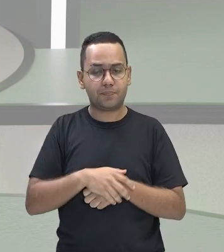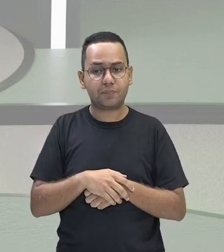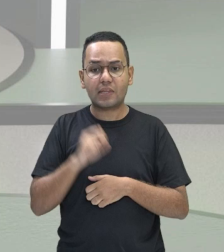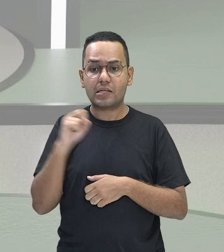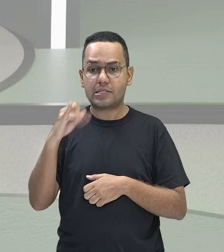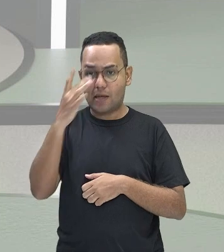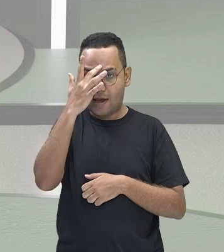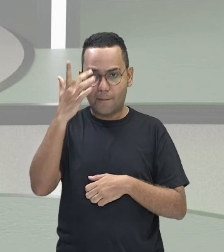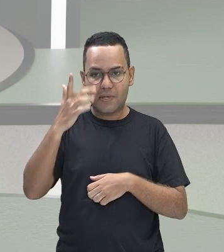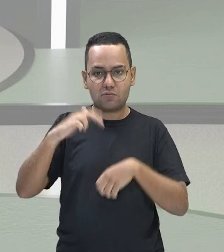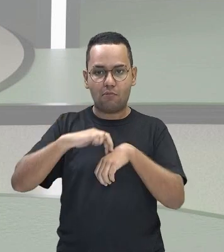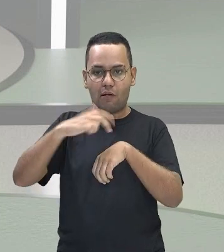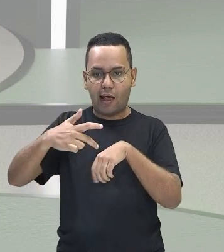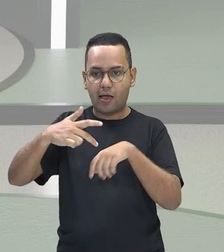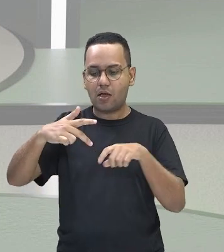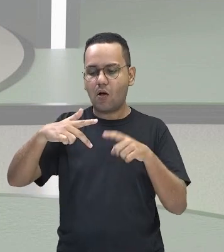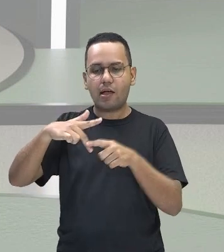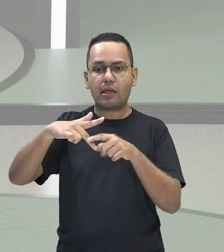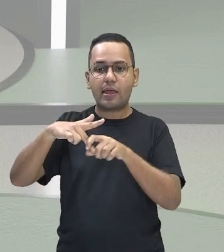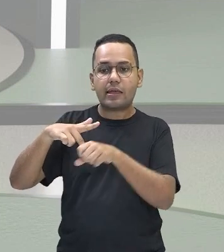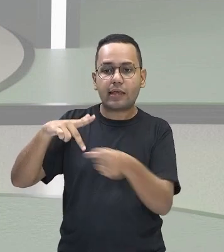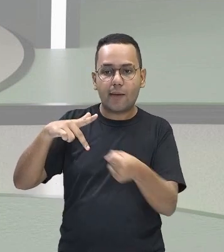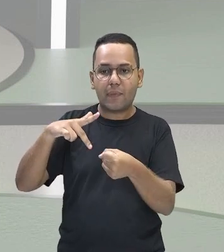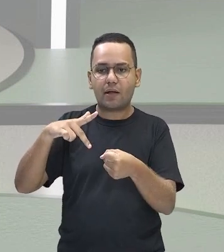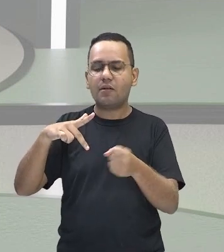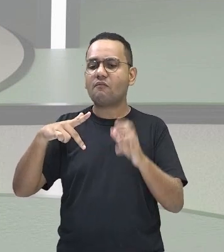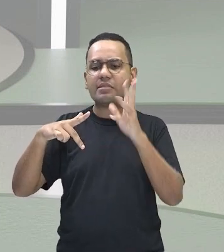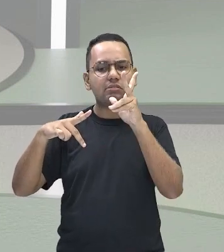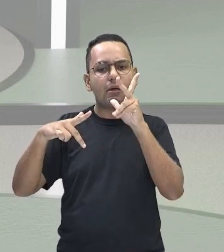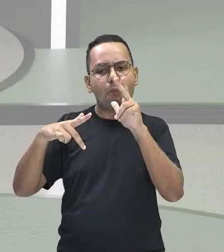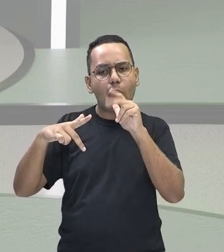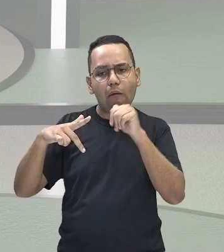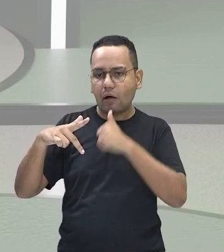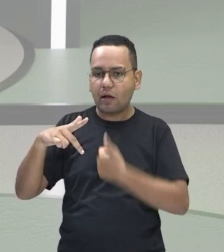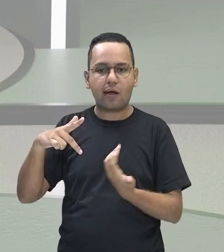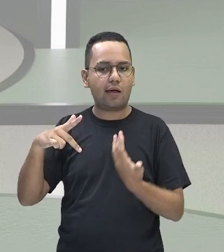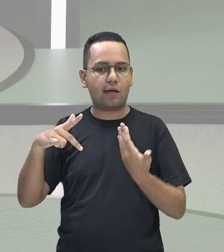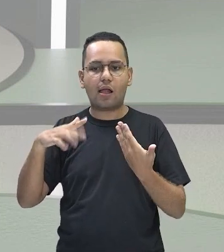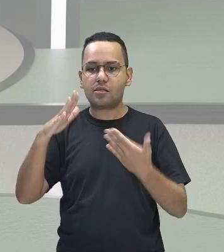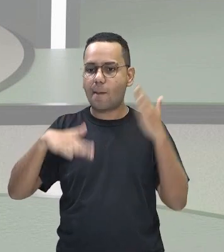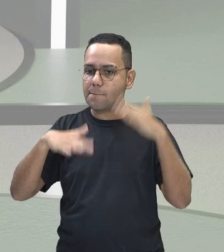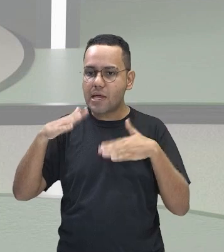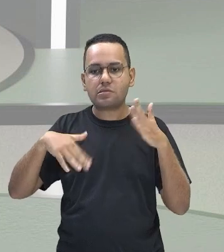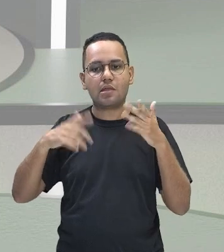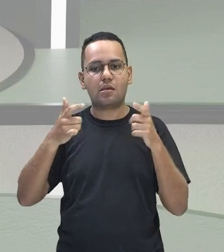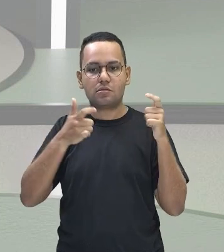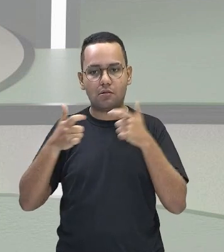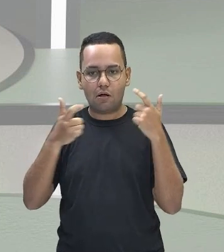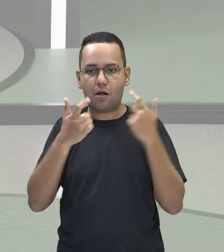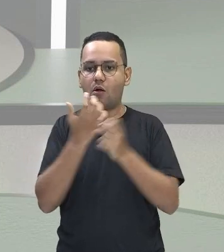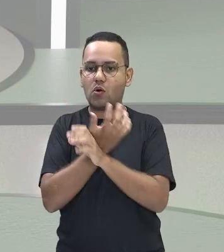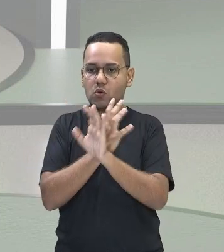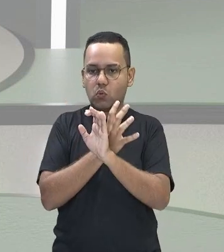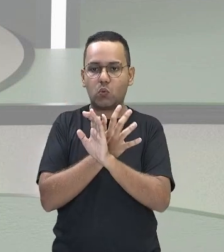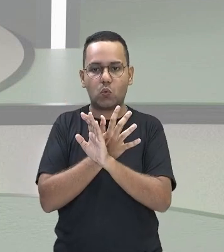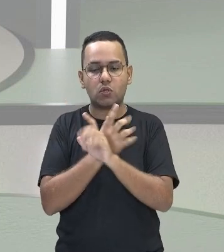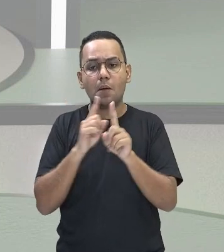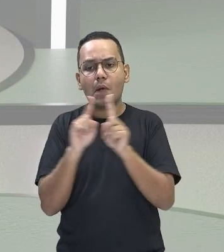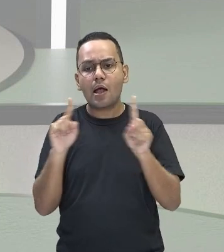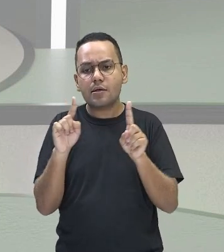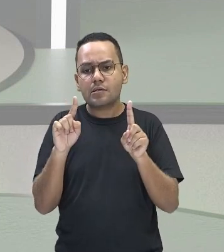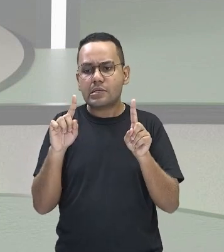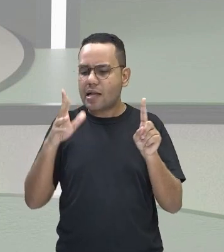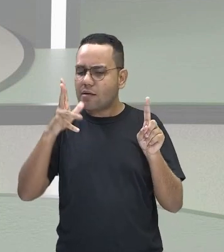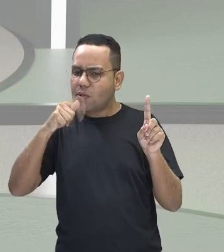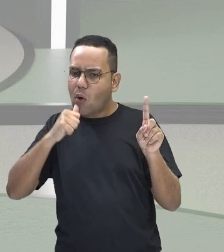de recuperação do osso que quebrou, da tíbia ou da fíbula, por exemplo, será muito maior do que uma pessoa que não tem